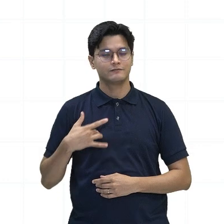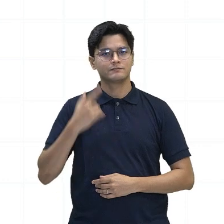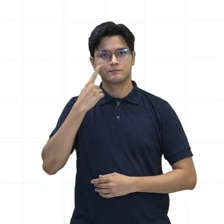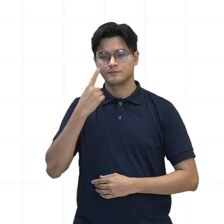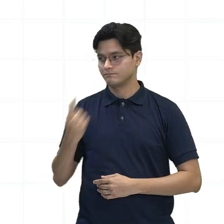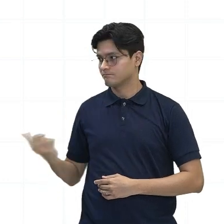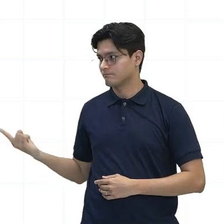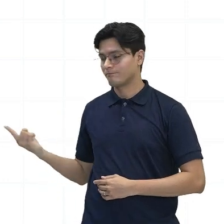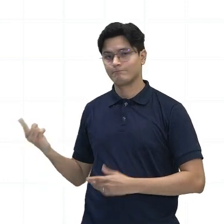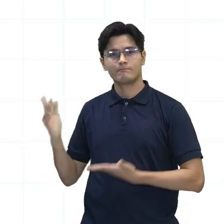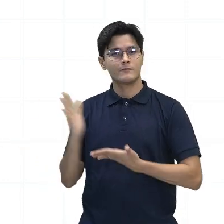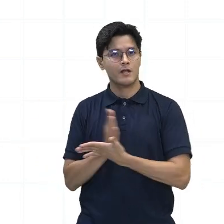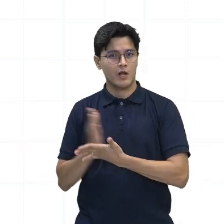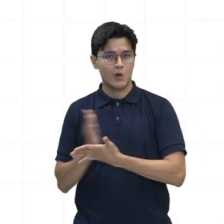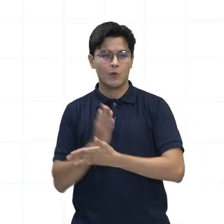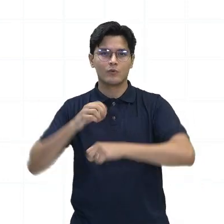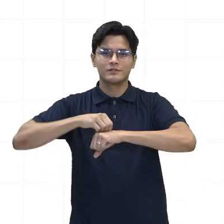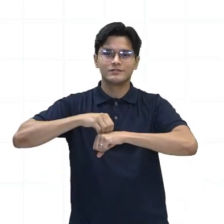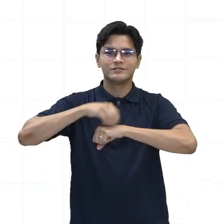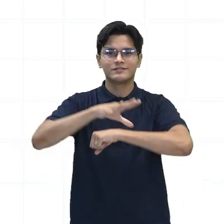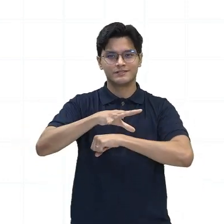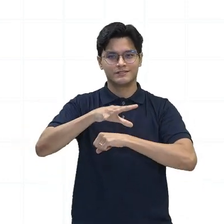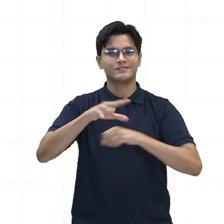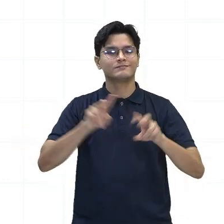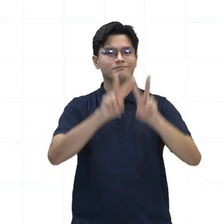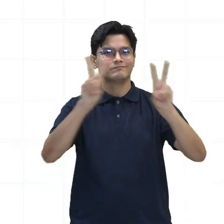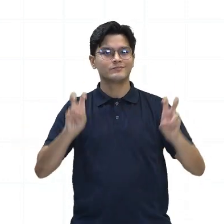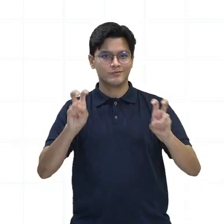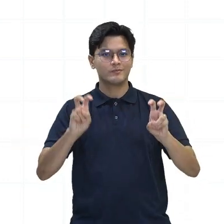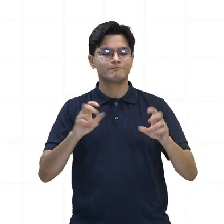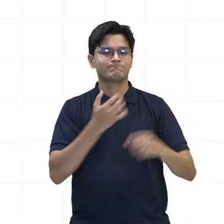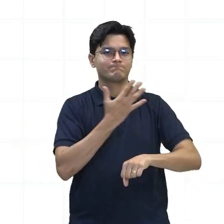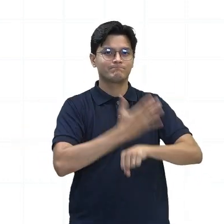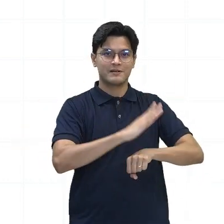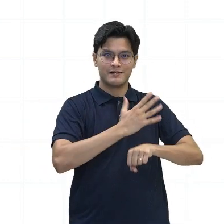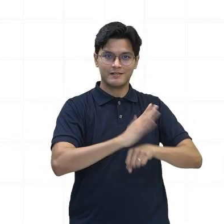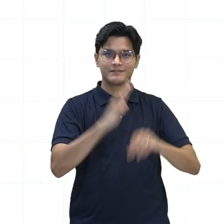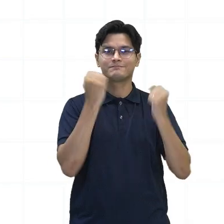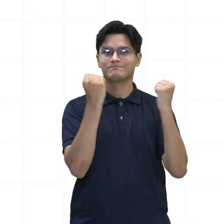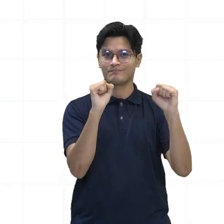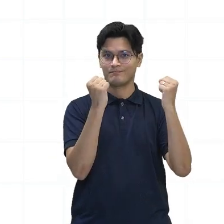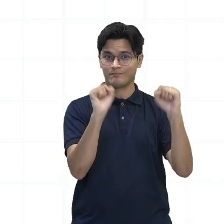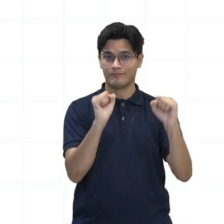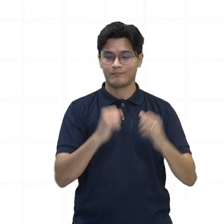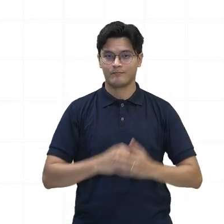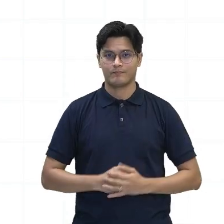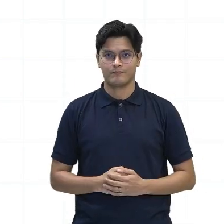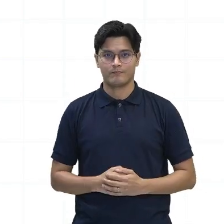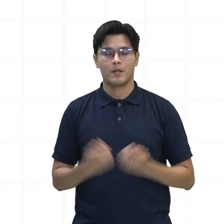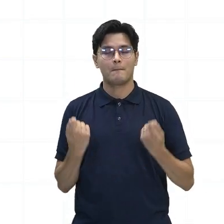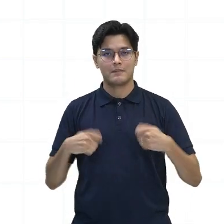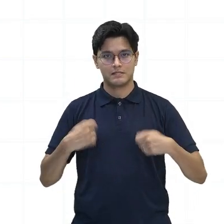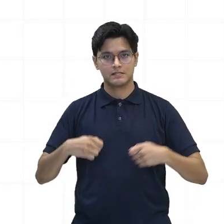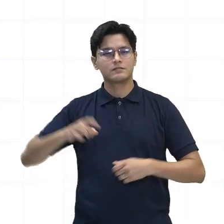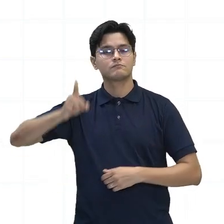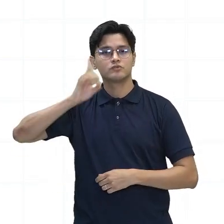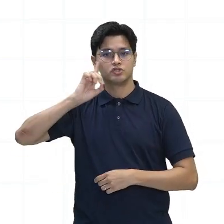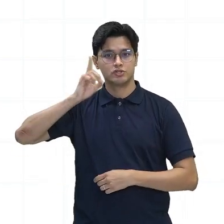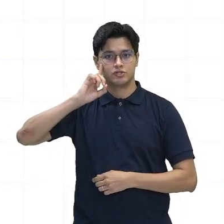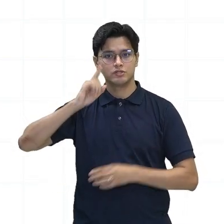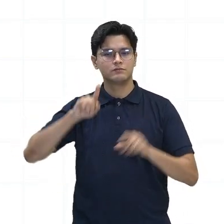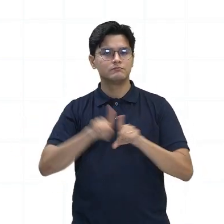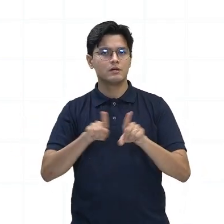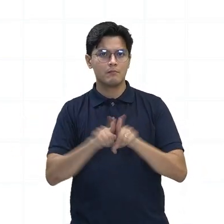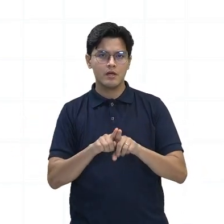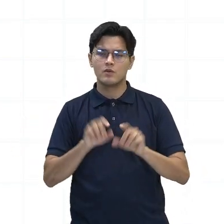algumas dicas, né, relacionadas a essa atividade física. Ela tem que ser diária, ela tem que ser de intensidade